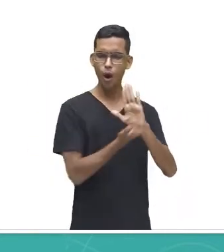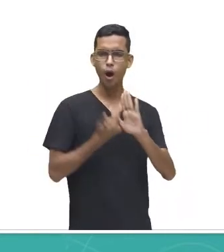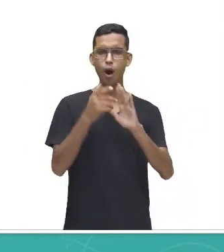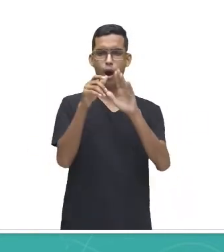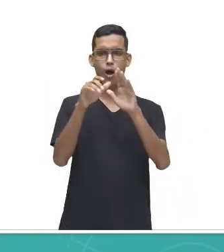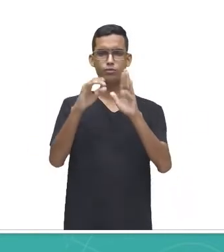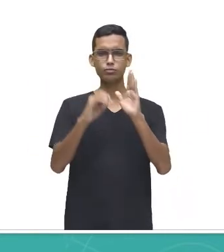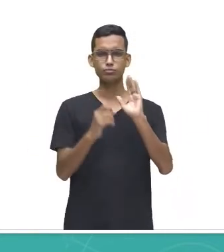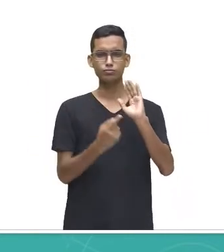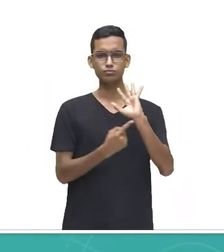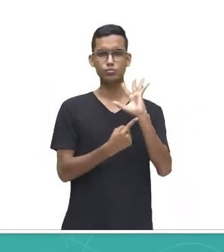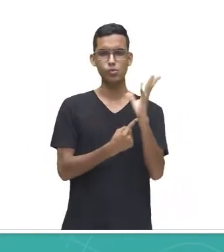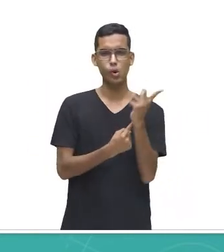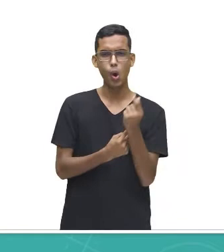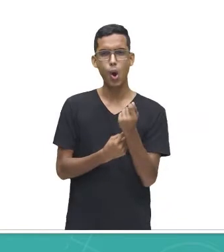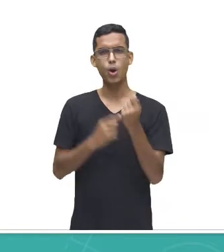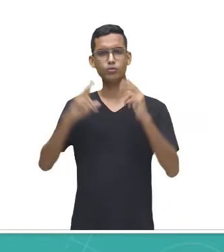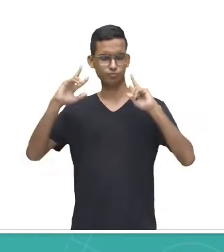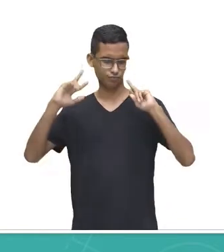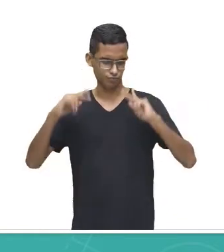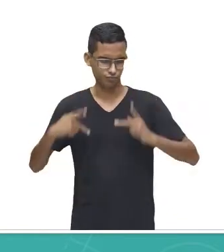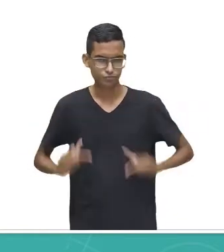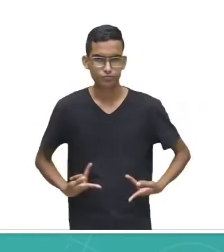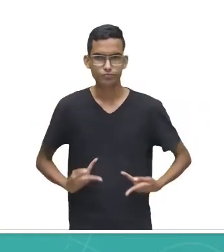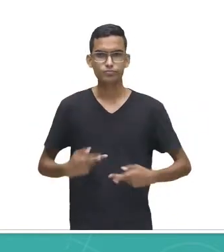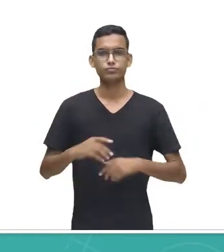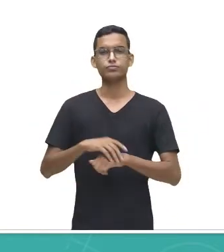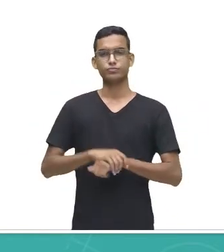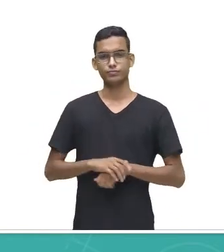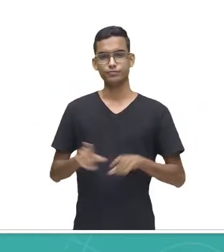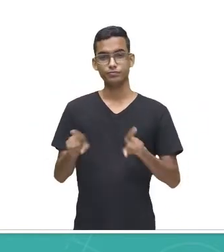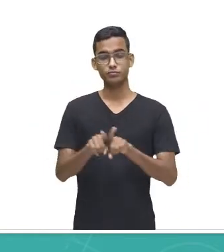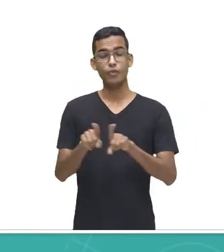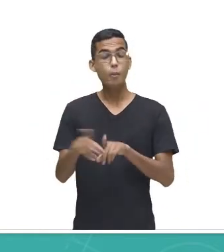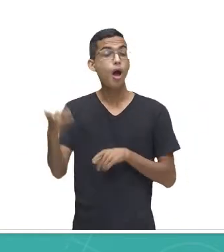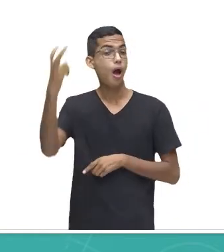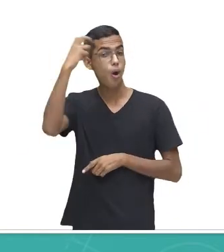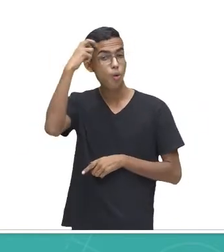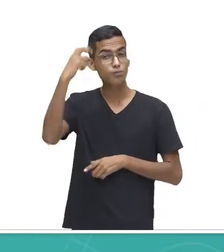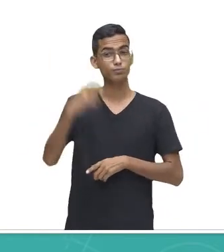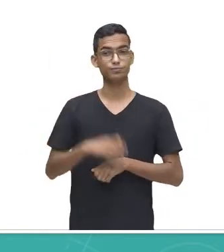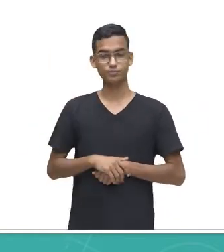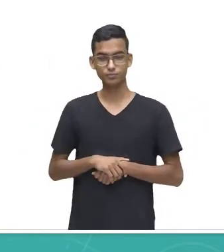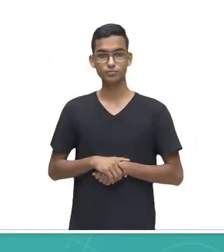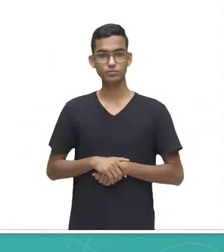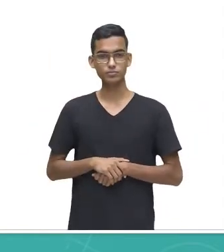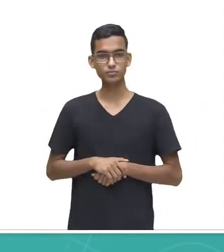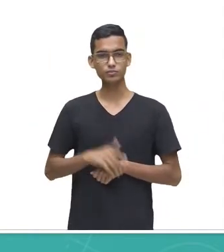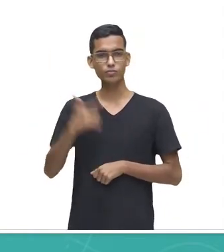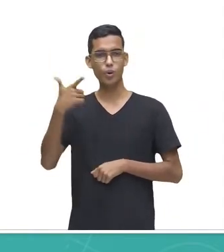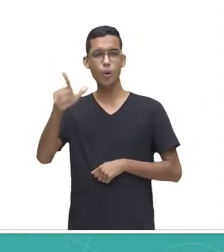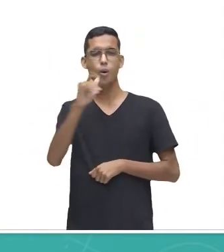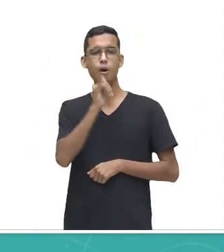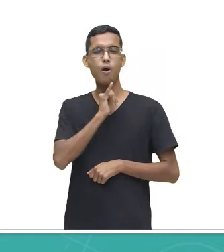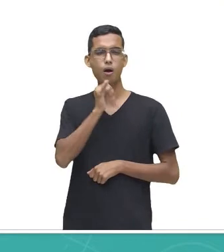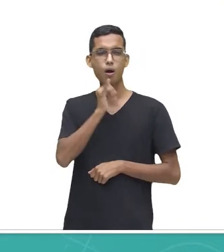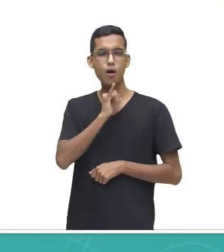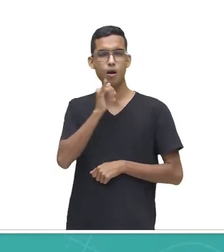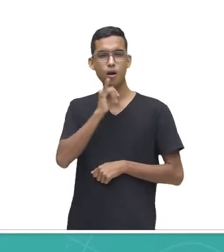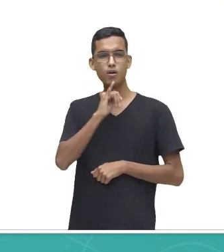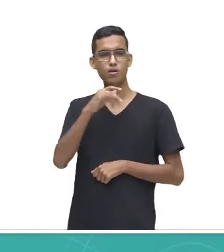Da cultura. Também um outro exemplo de paradigmas, na próxima tela vamos